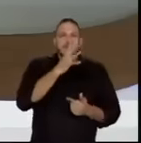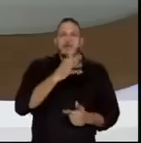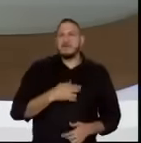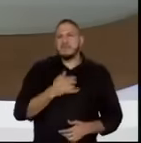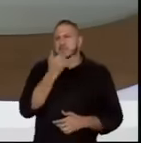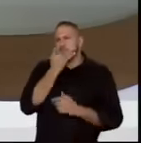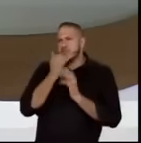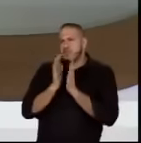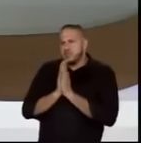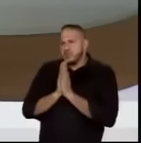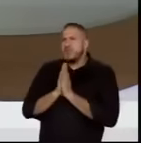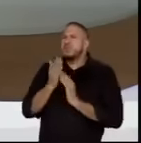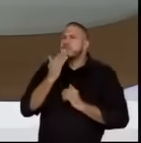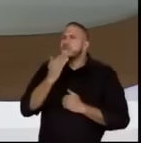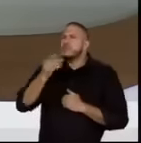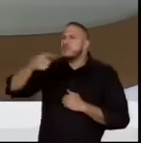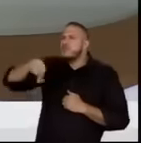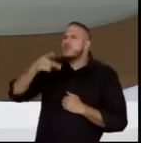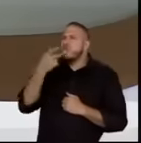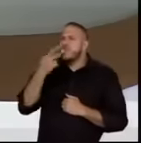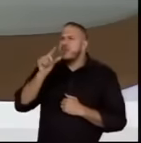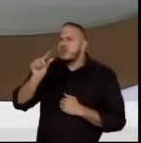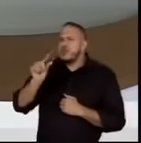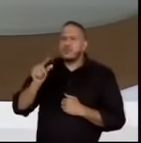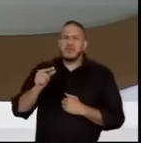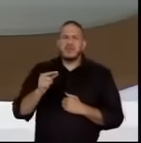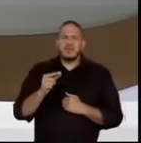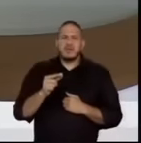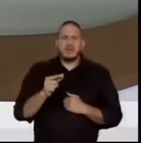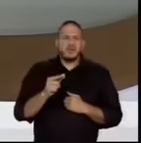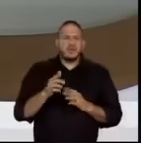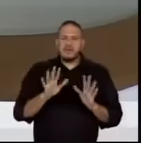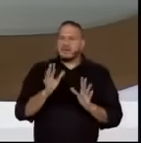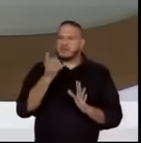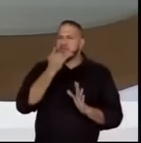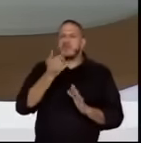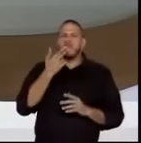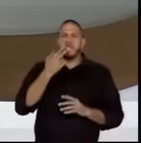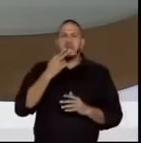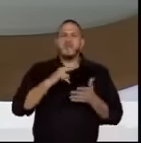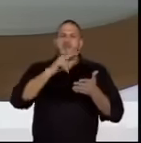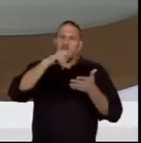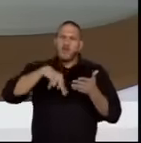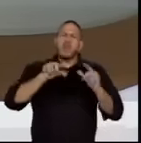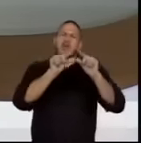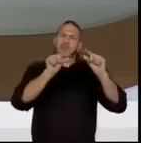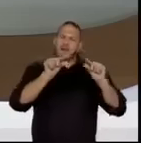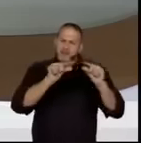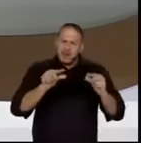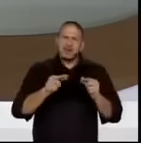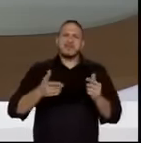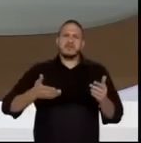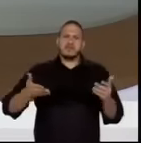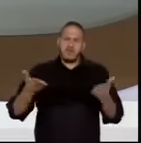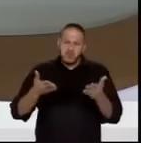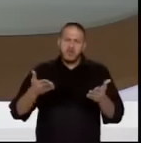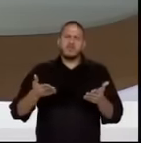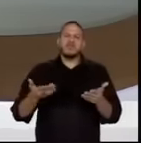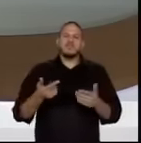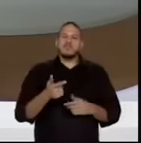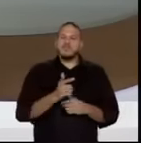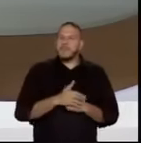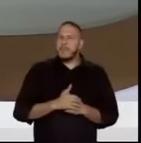para todo mundo falar pouco, mas é que eu não posso deixar passar. Vou aproveitar, vou ler uma frase que foi fartamente